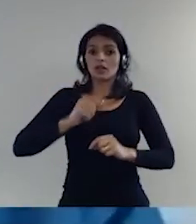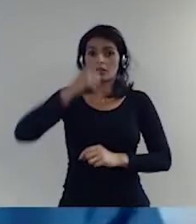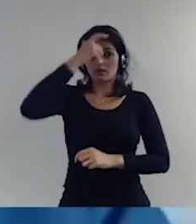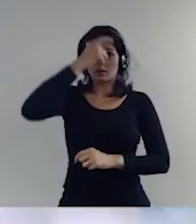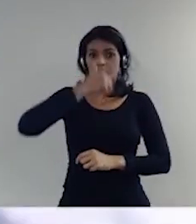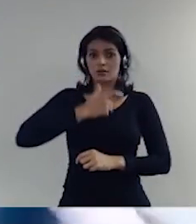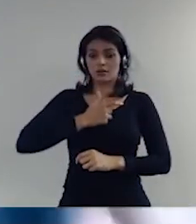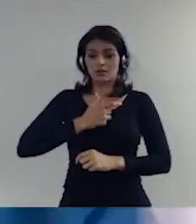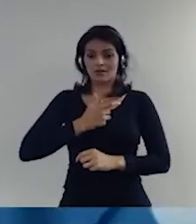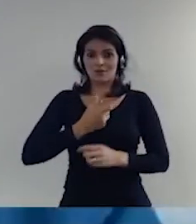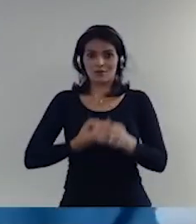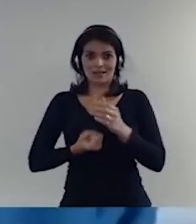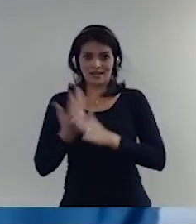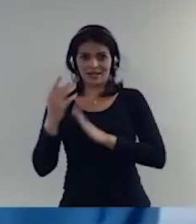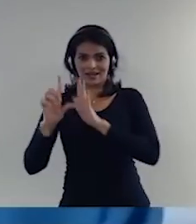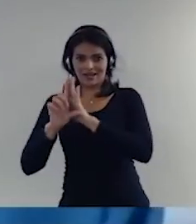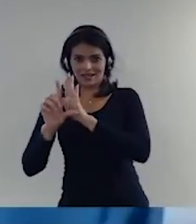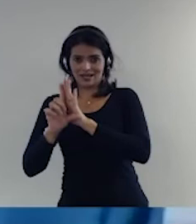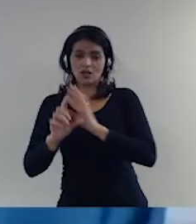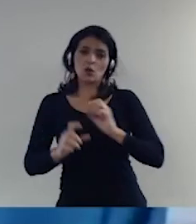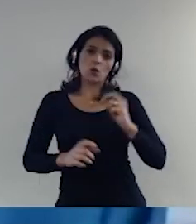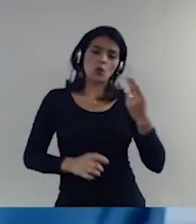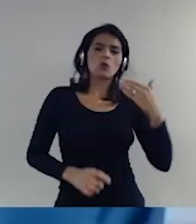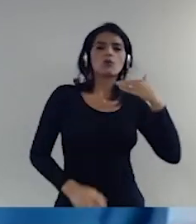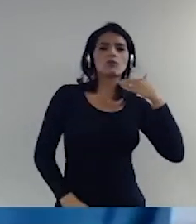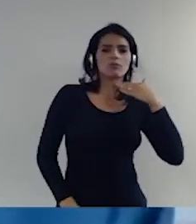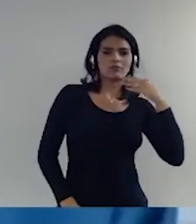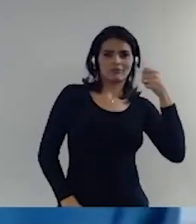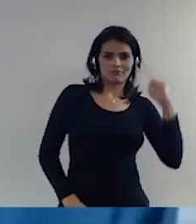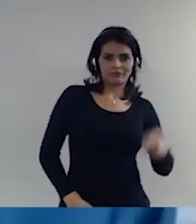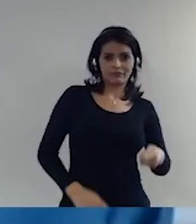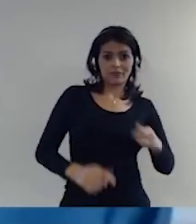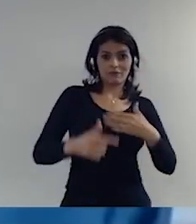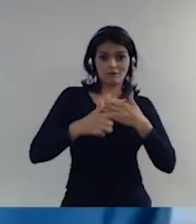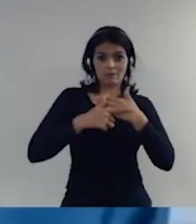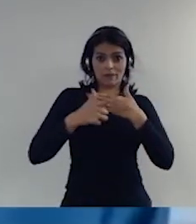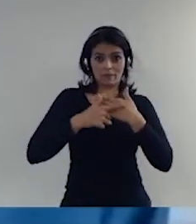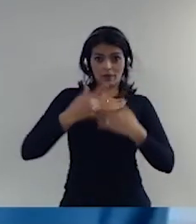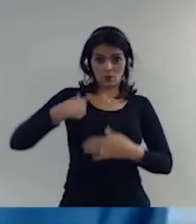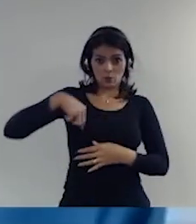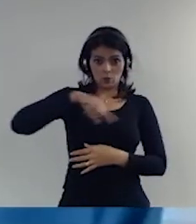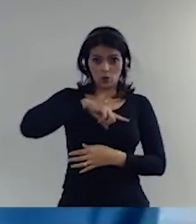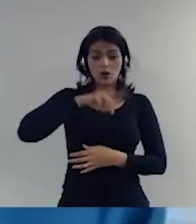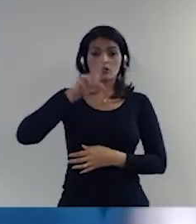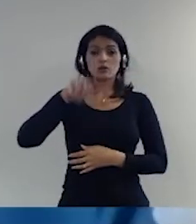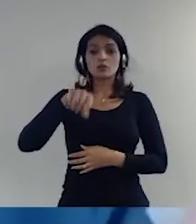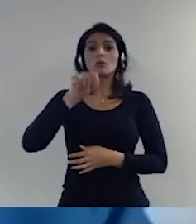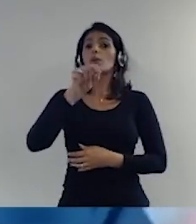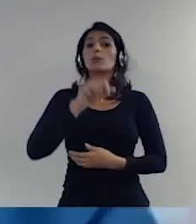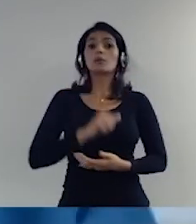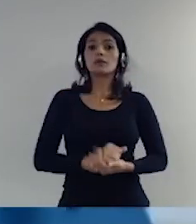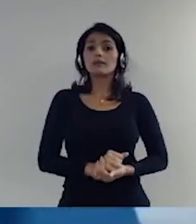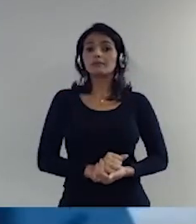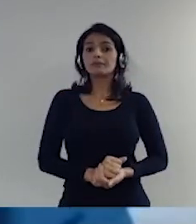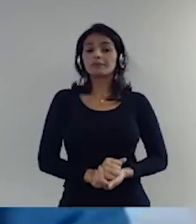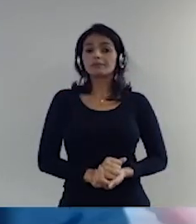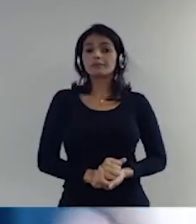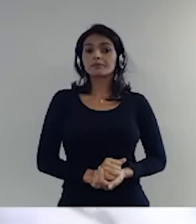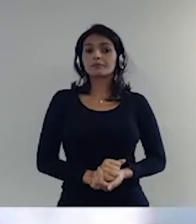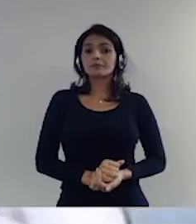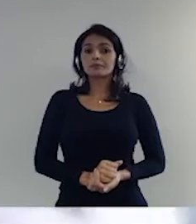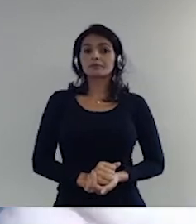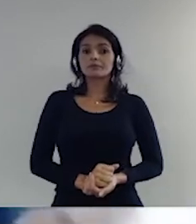do legislador e a atuação do magistrado seja uma legislação, uma atuação